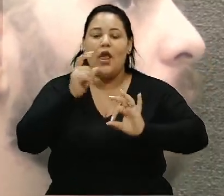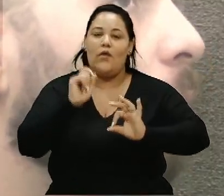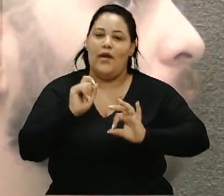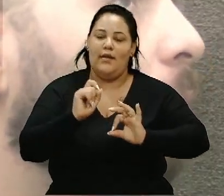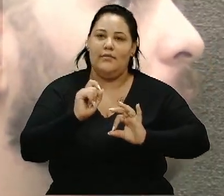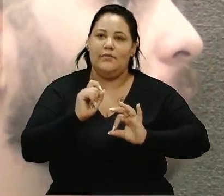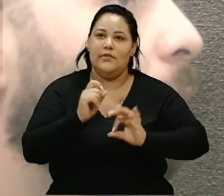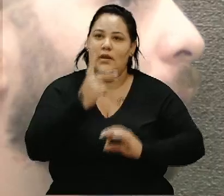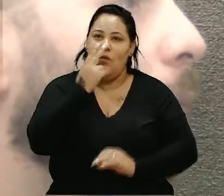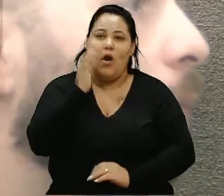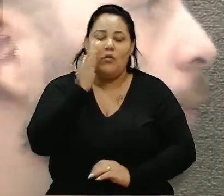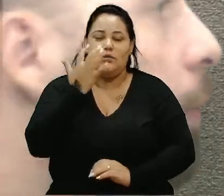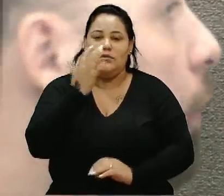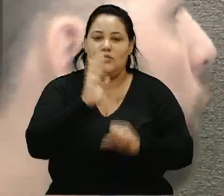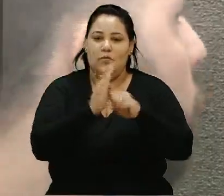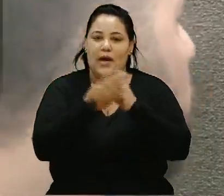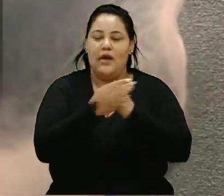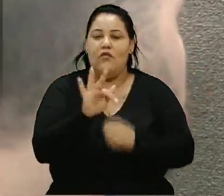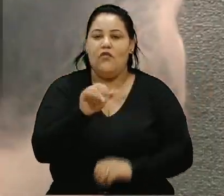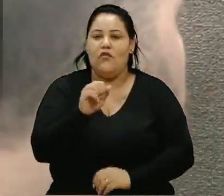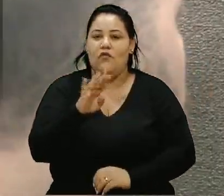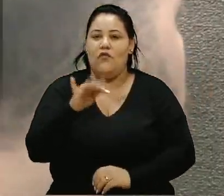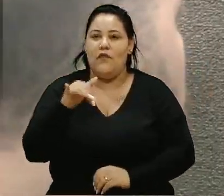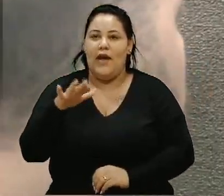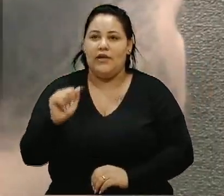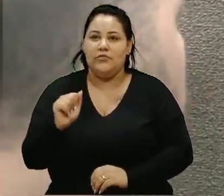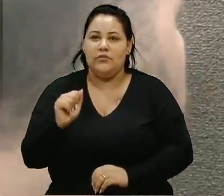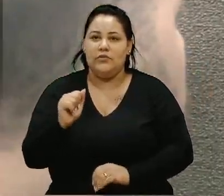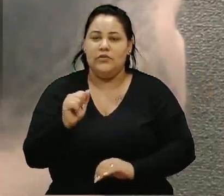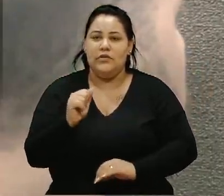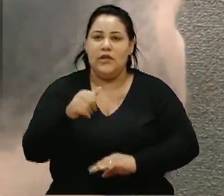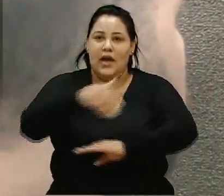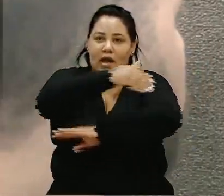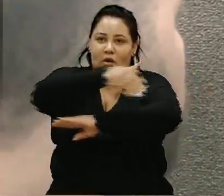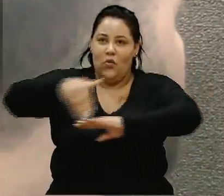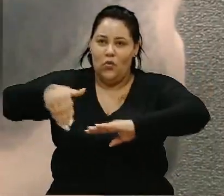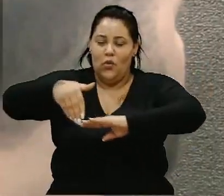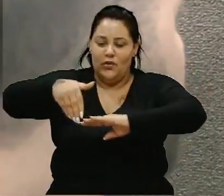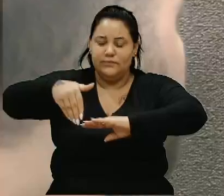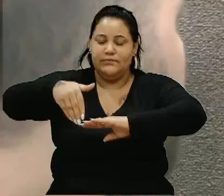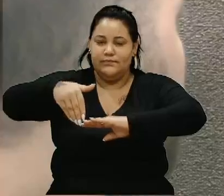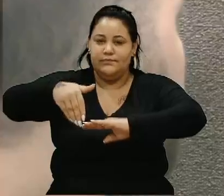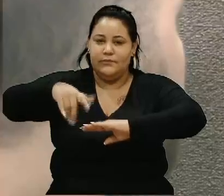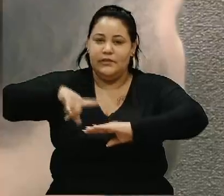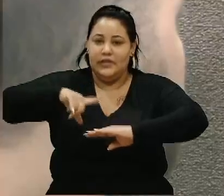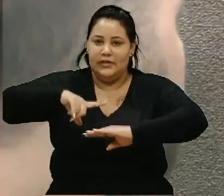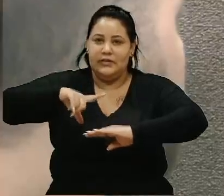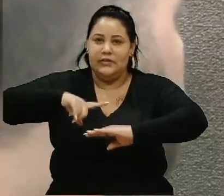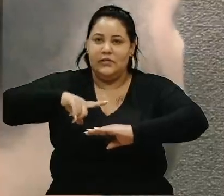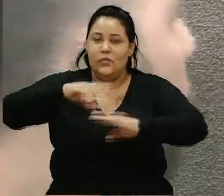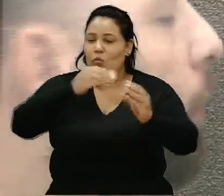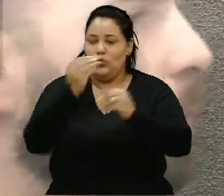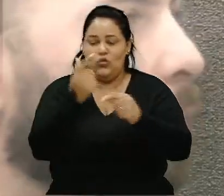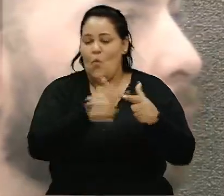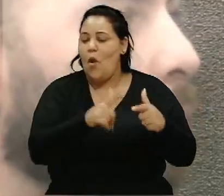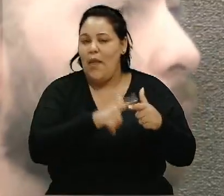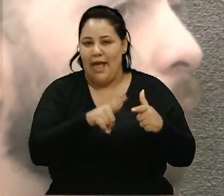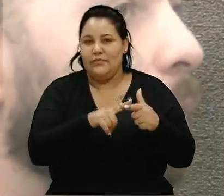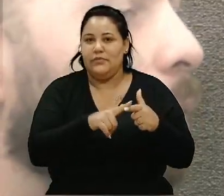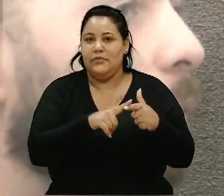situações como a do Fátima, que tem a questão da Jaco Musatti ali, que é a rua de cima, né, que tem grandes